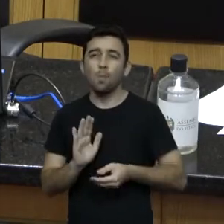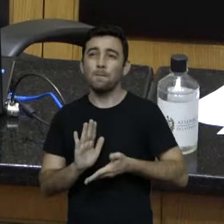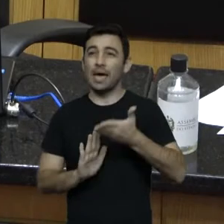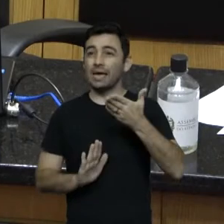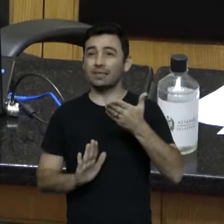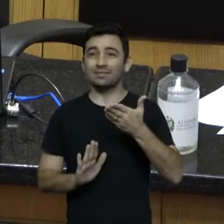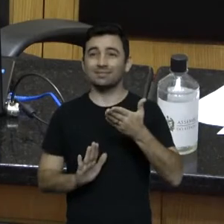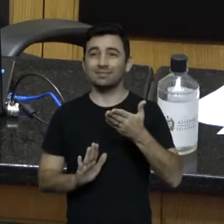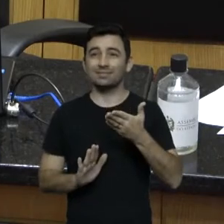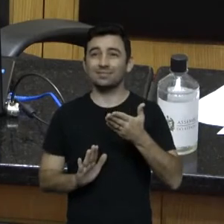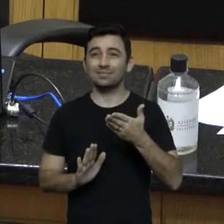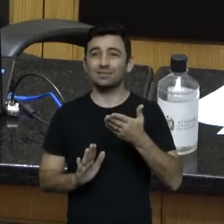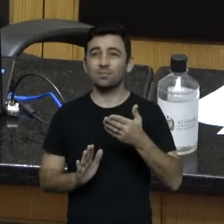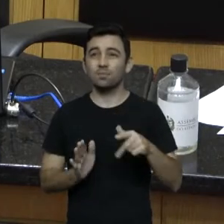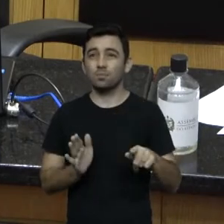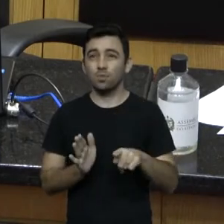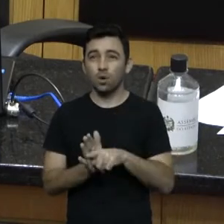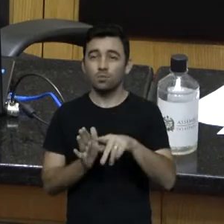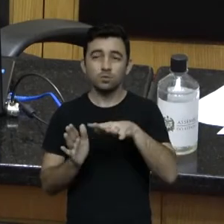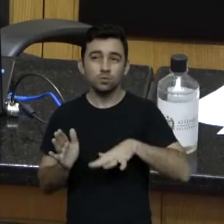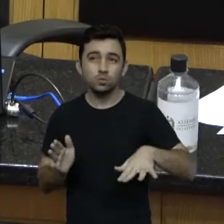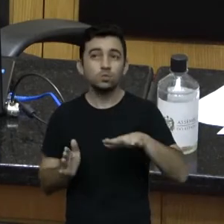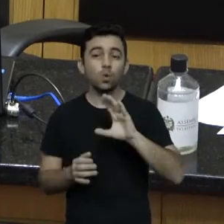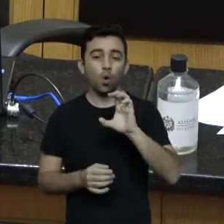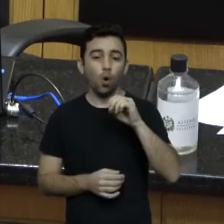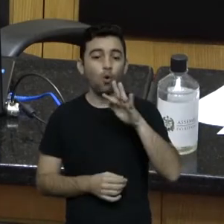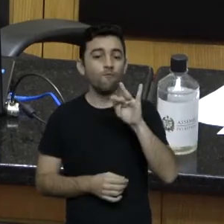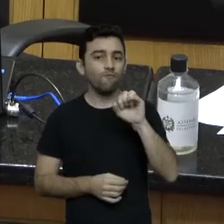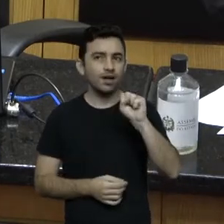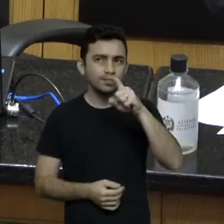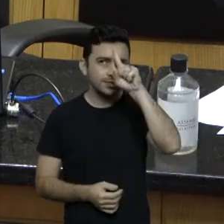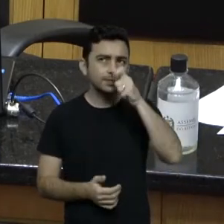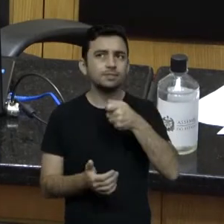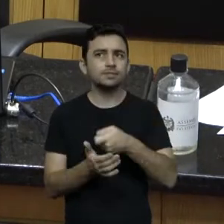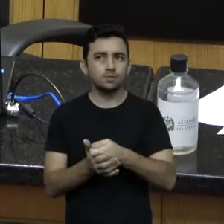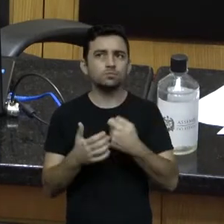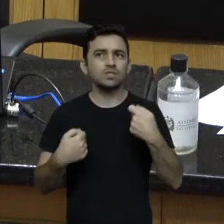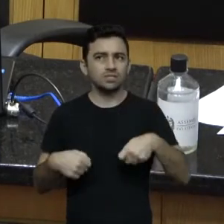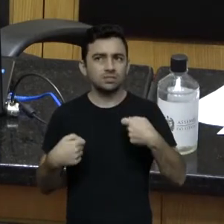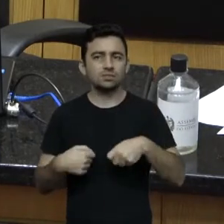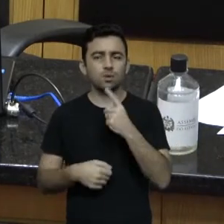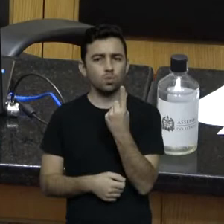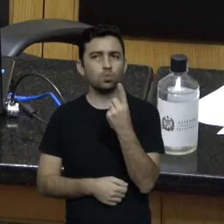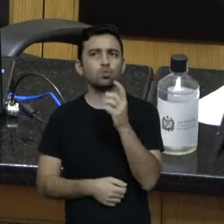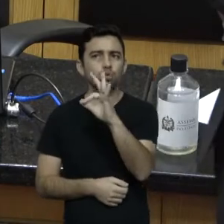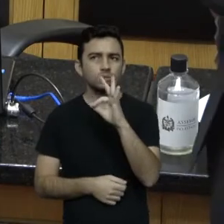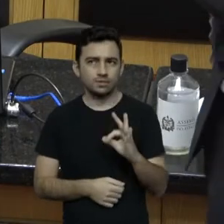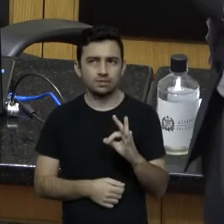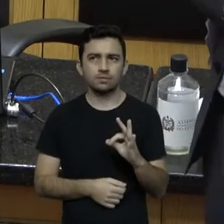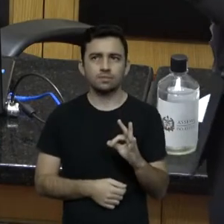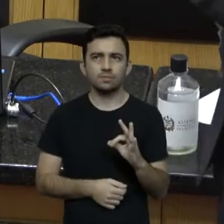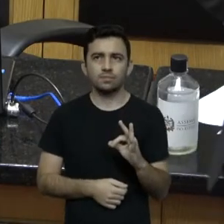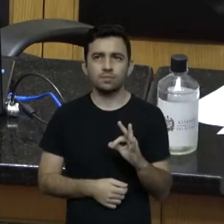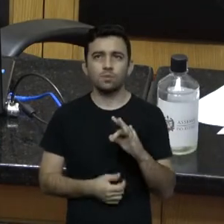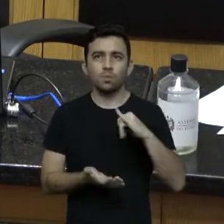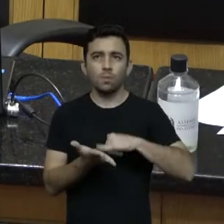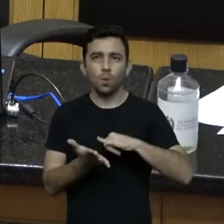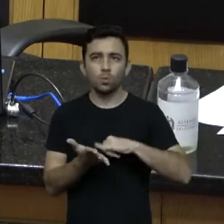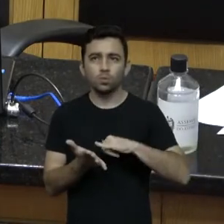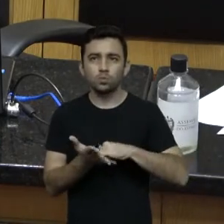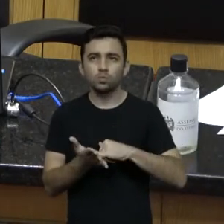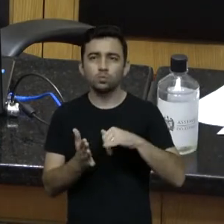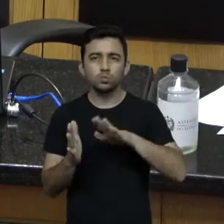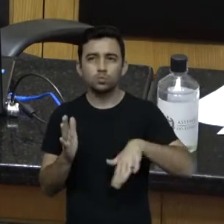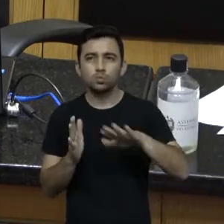e a cara embora o contas determinou que era para cobrar um por cento o imposto